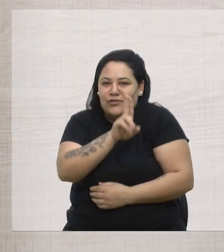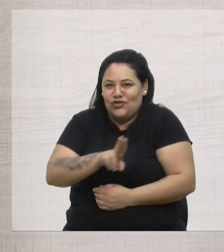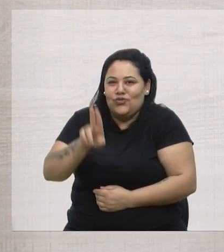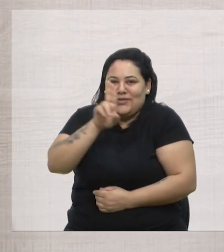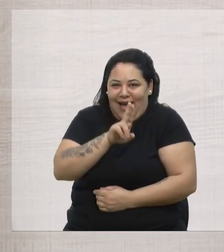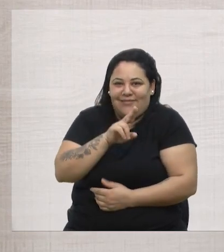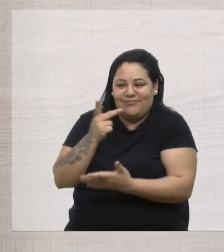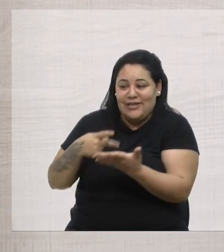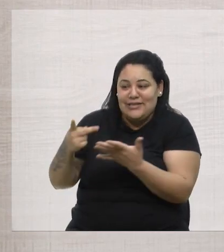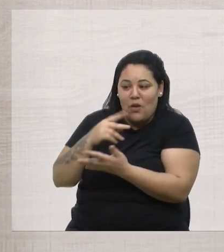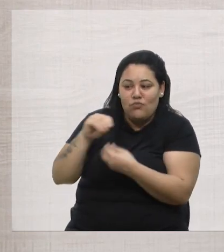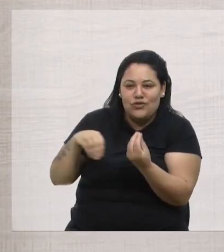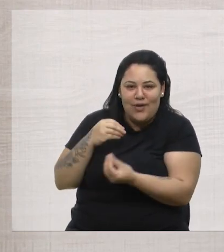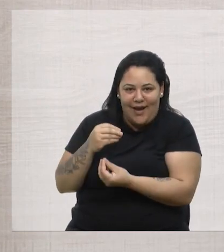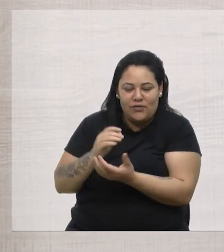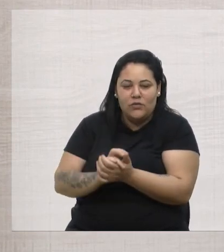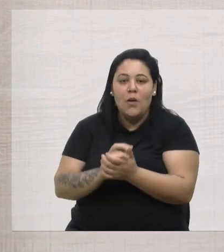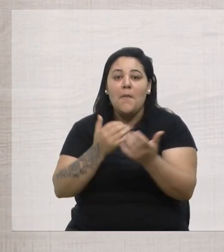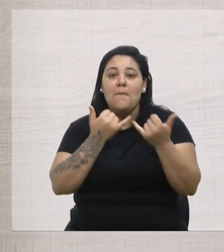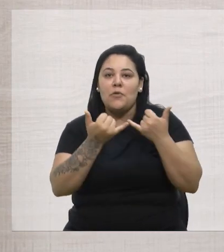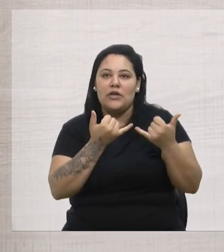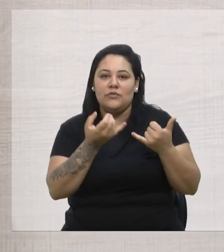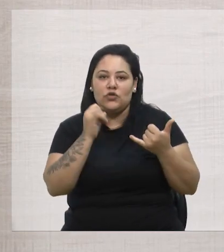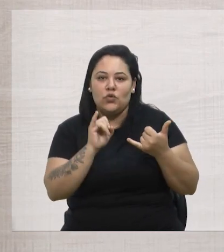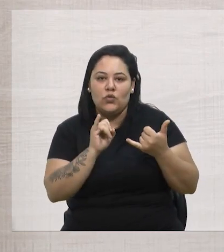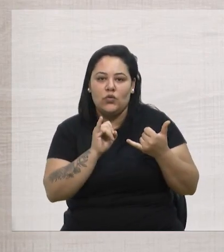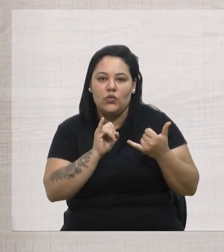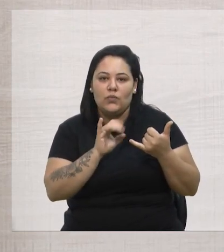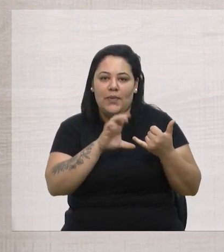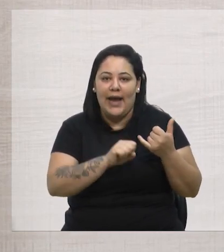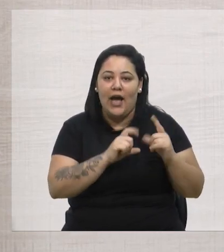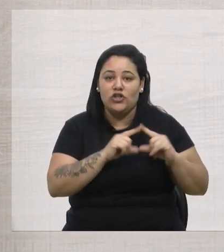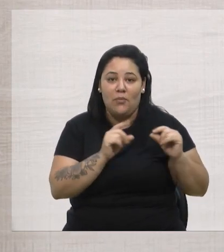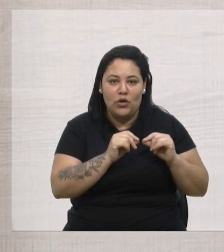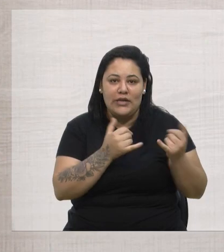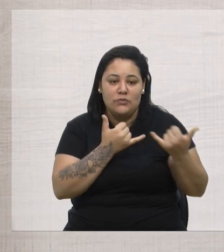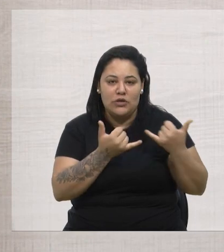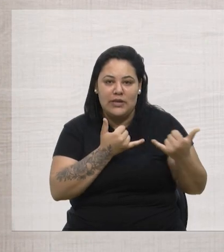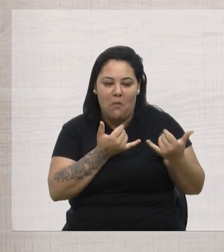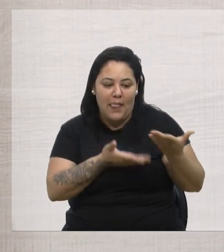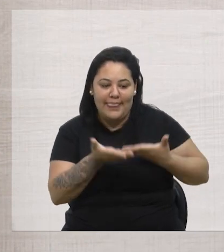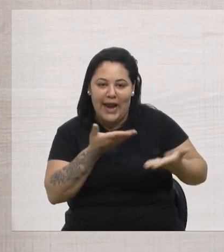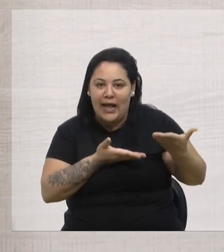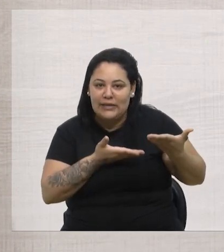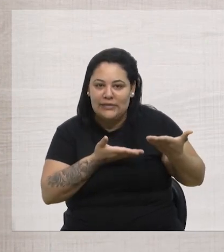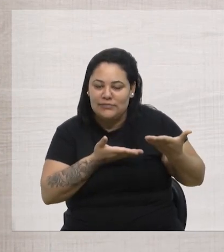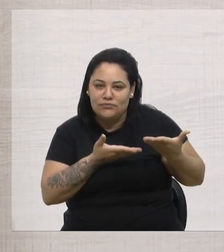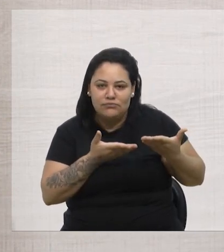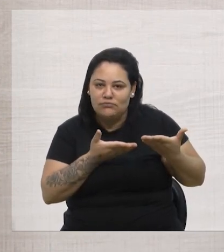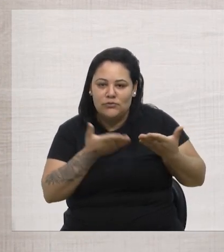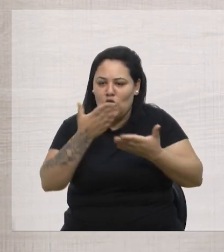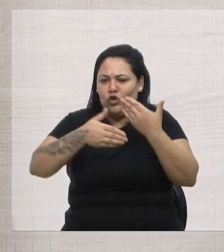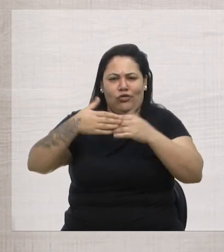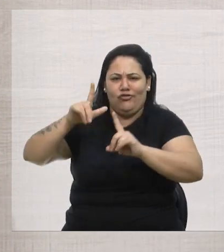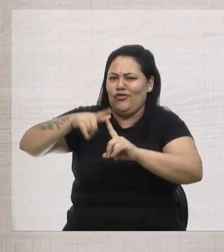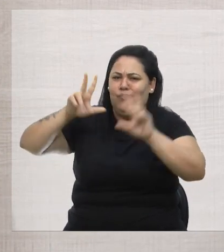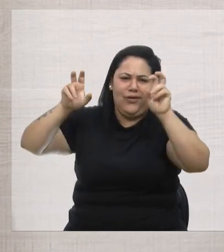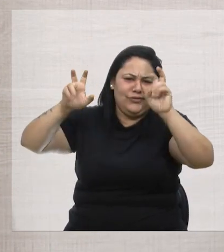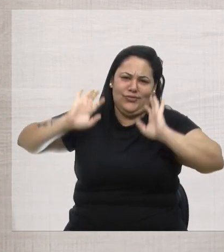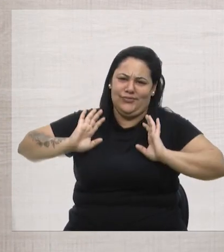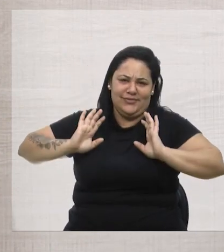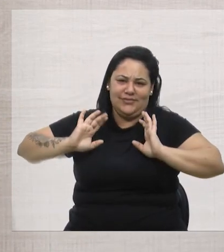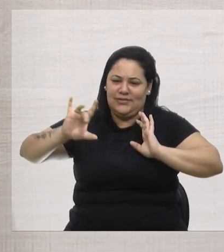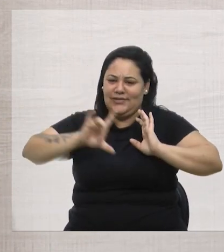Unidos. Mas se você pega, por exemplo, o quadrinho japonês, ele trata de todo tipo de tema, né? Você vai